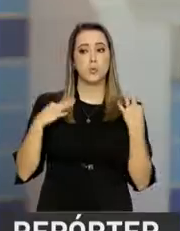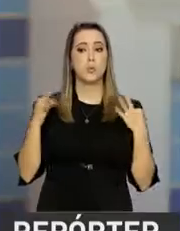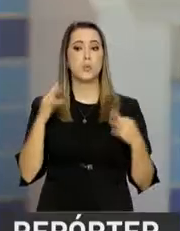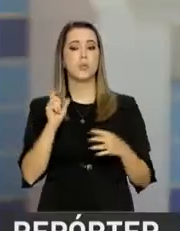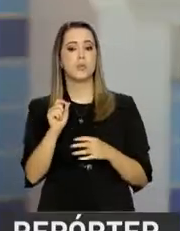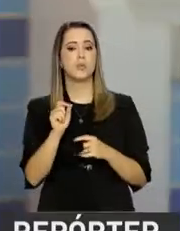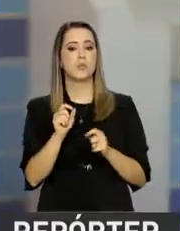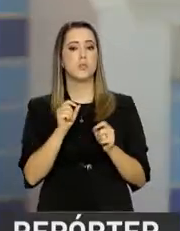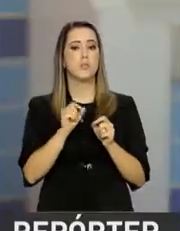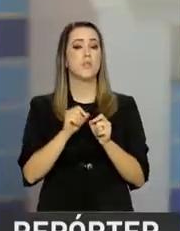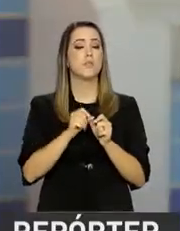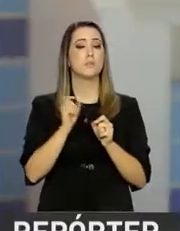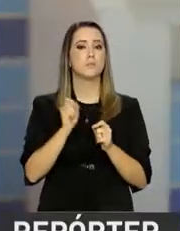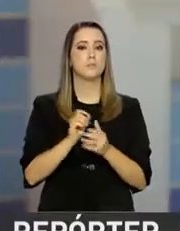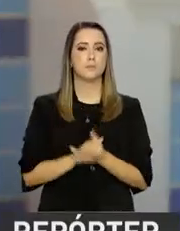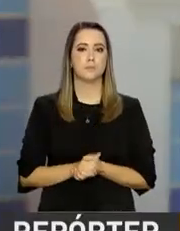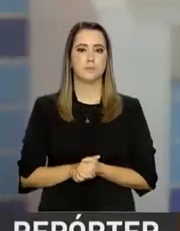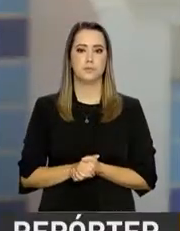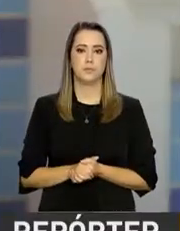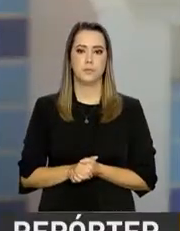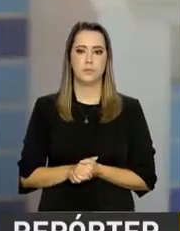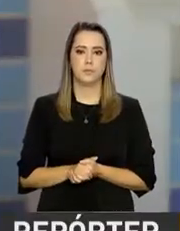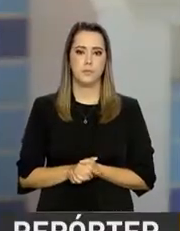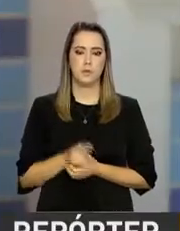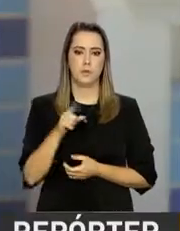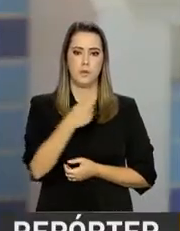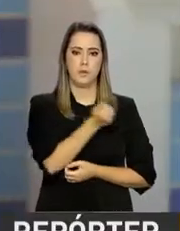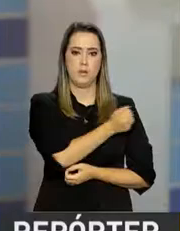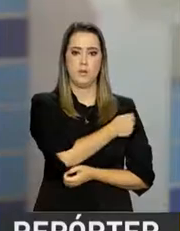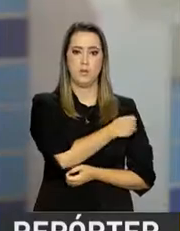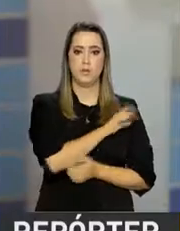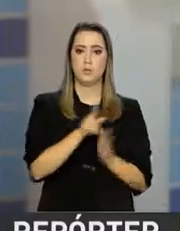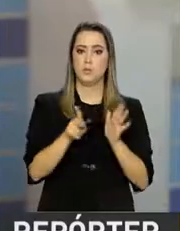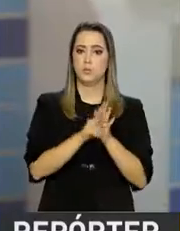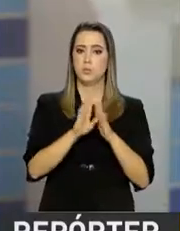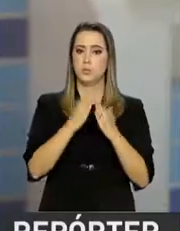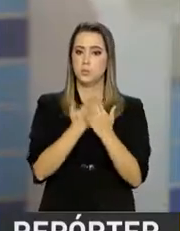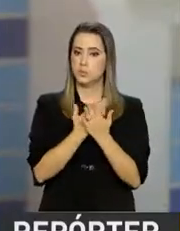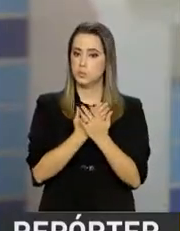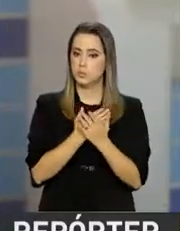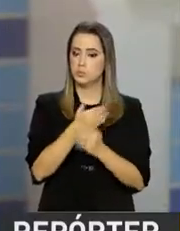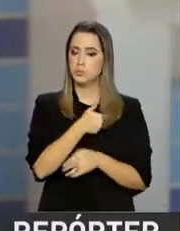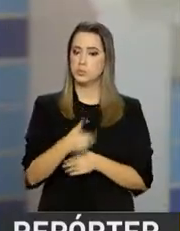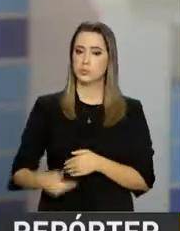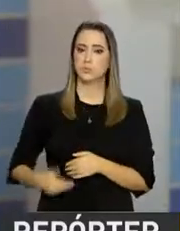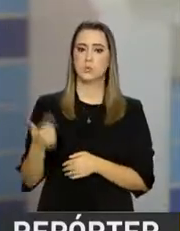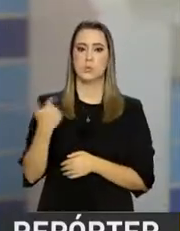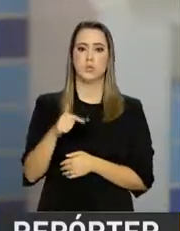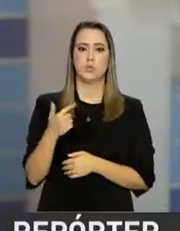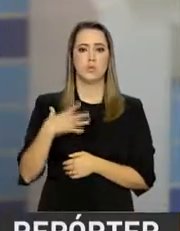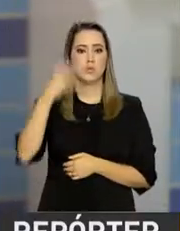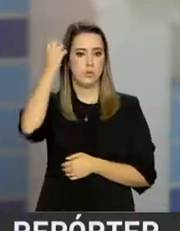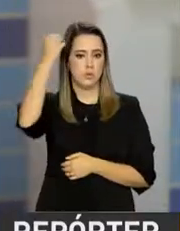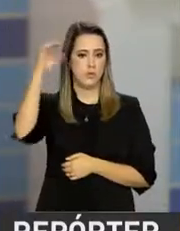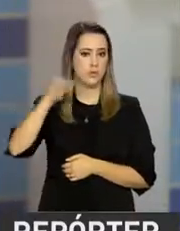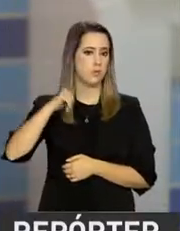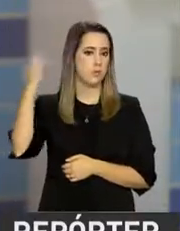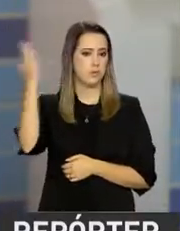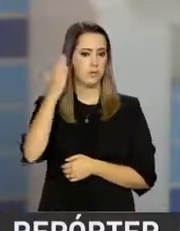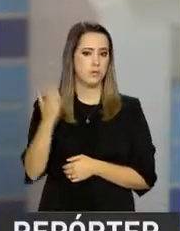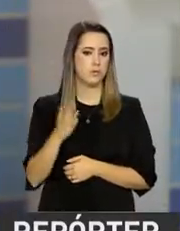brasília são alunos que é é são da rede pública neles é não têm condições de viajar para outro país